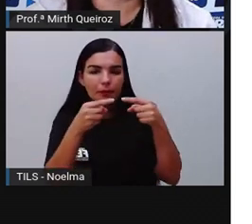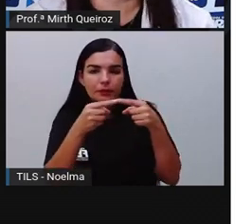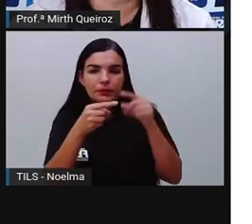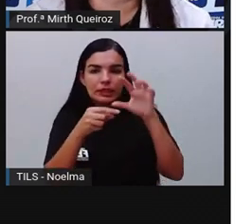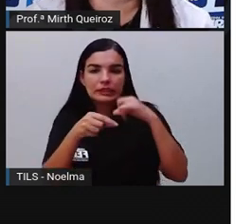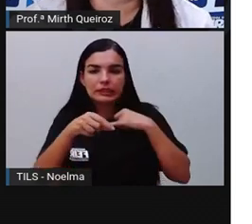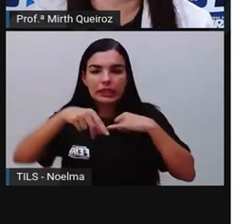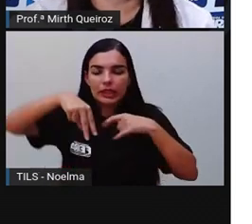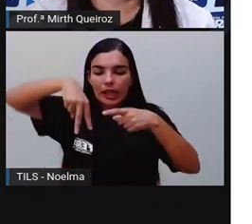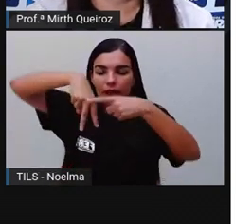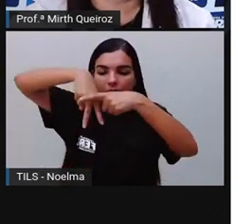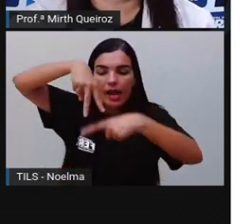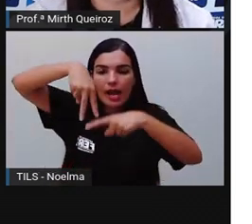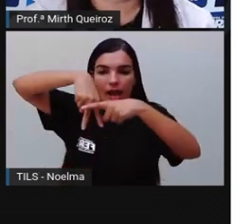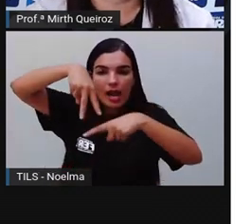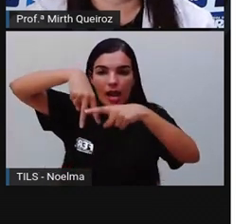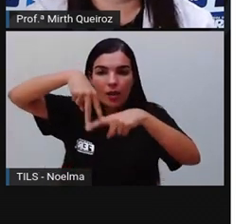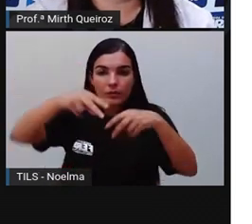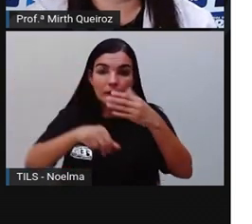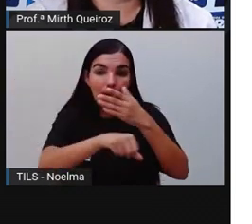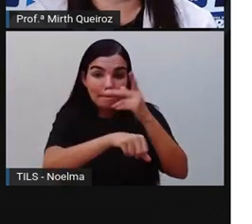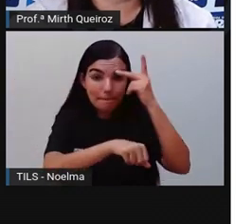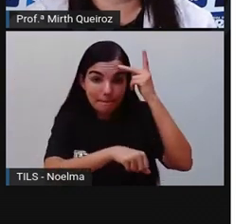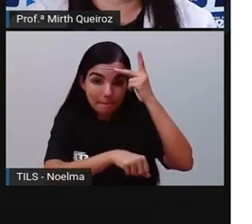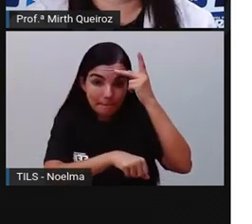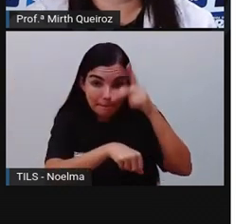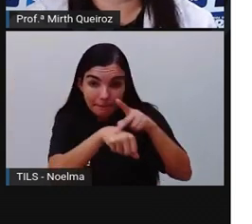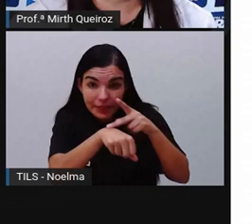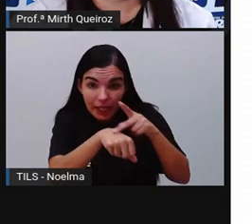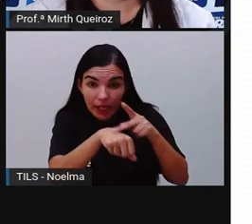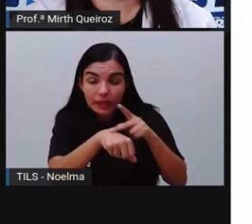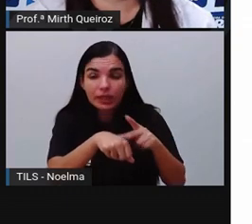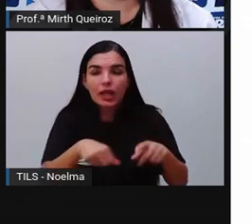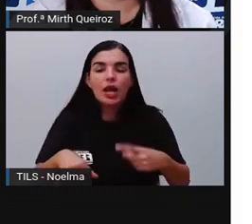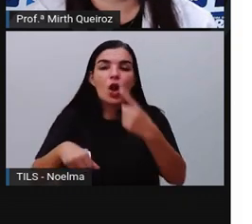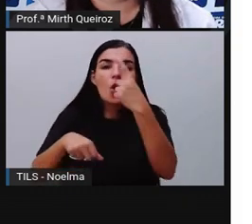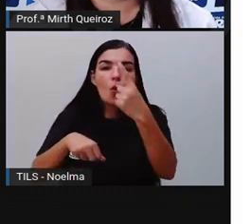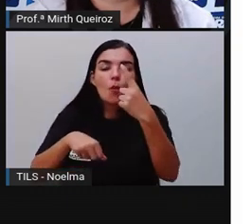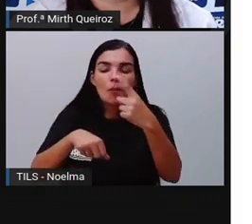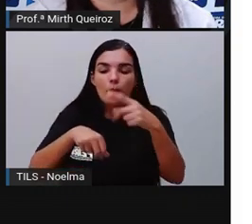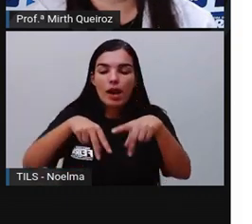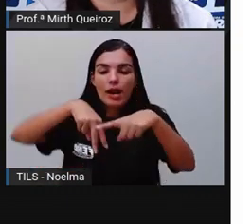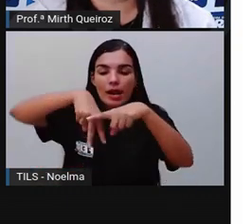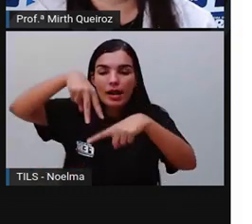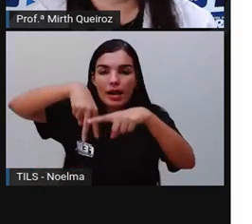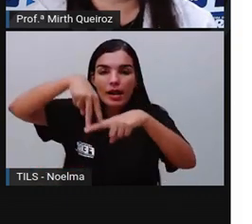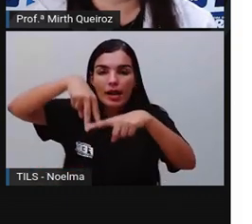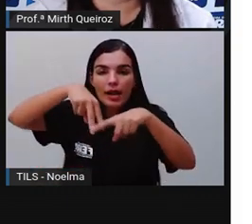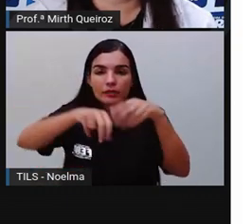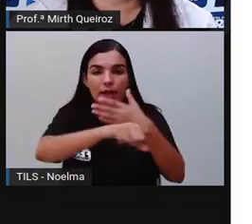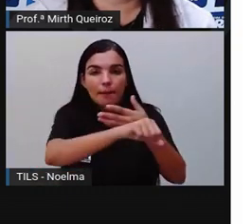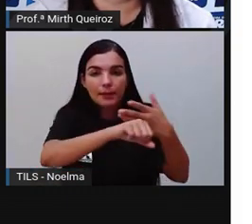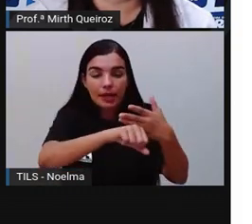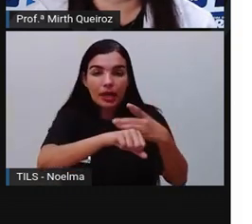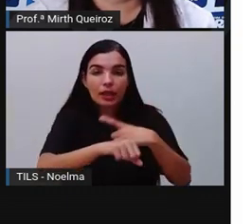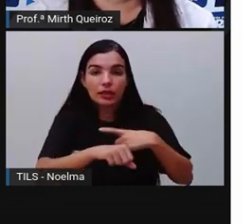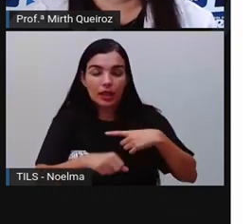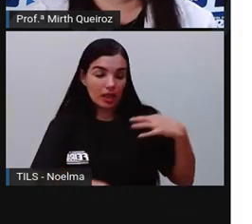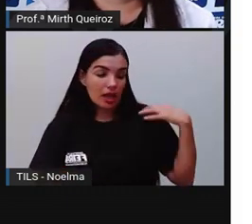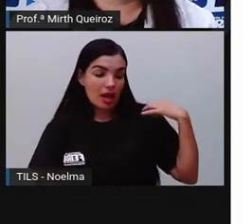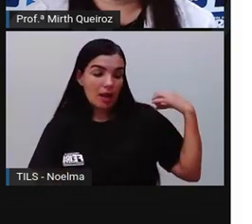com uma pessoa que tem uma calça preta, uma calça branca e três cores de camisas diferentes,